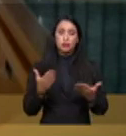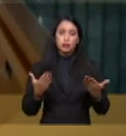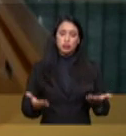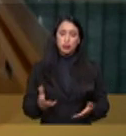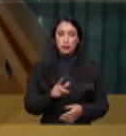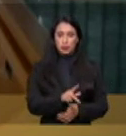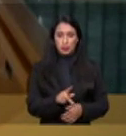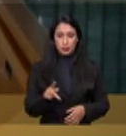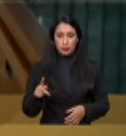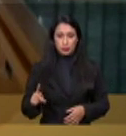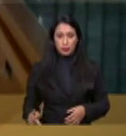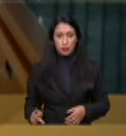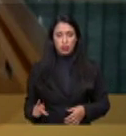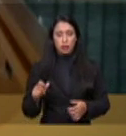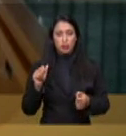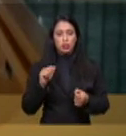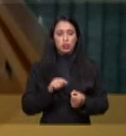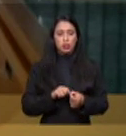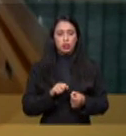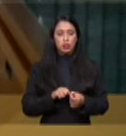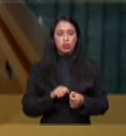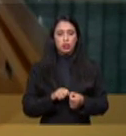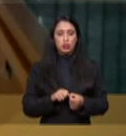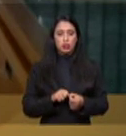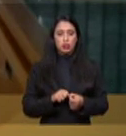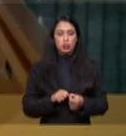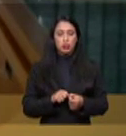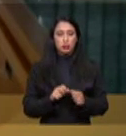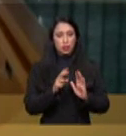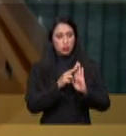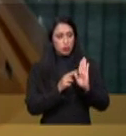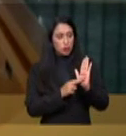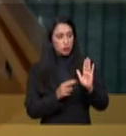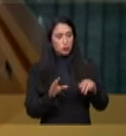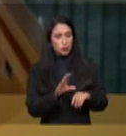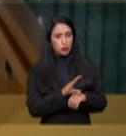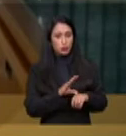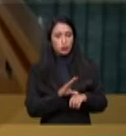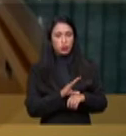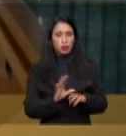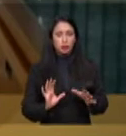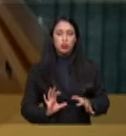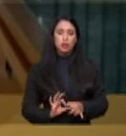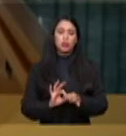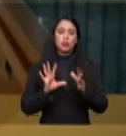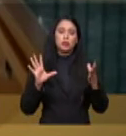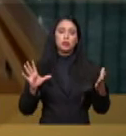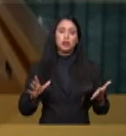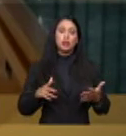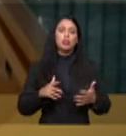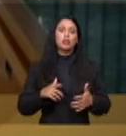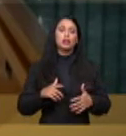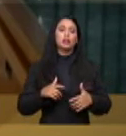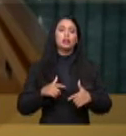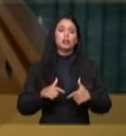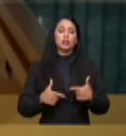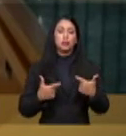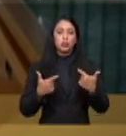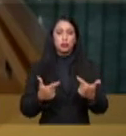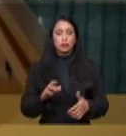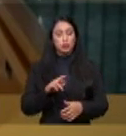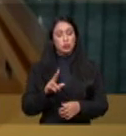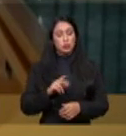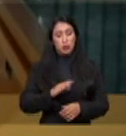senhor presidente, fazendo valer as normas constitucionais de liberdade de atuação, sem que se tenha